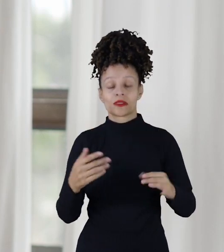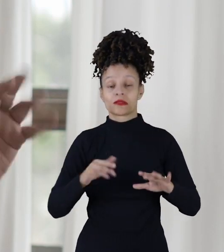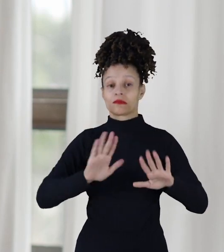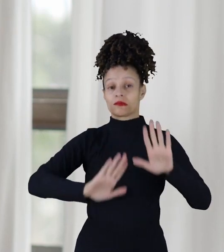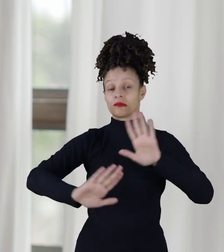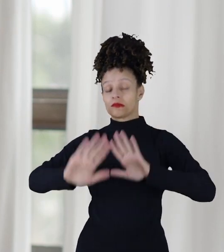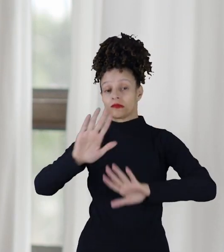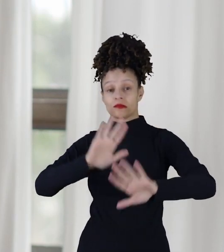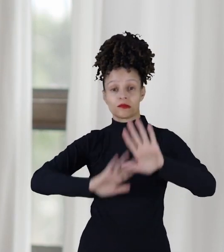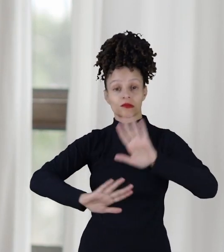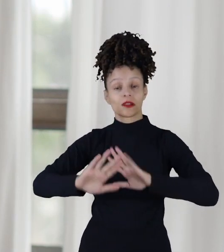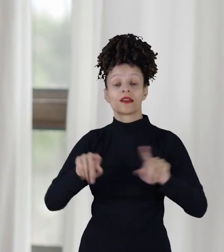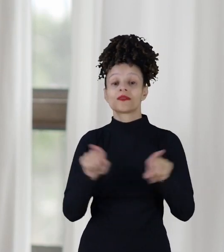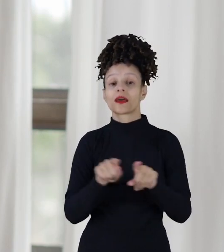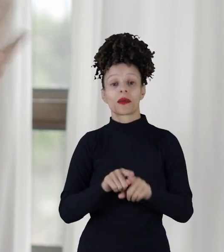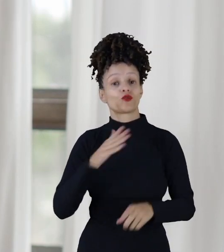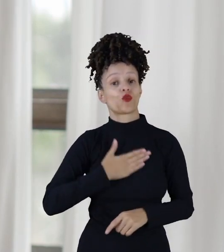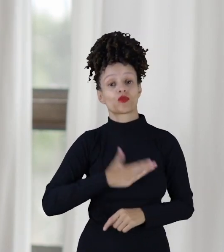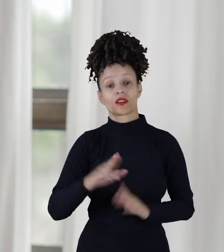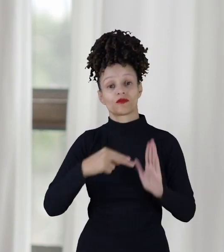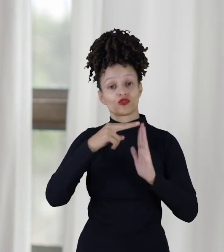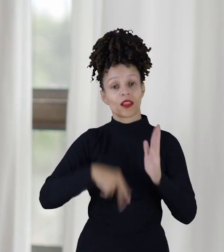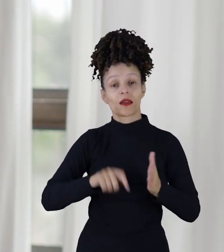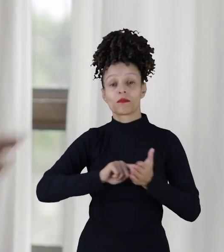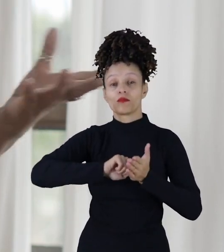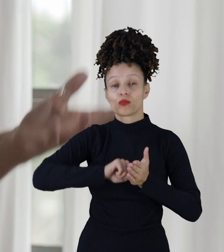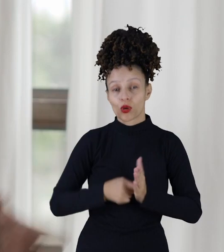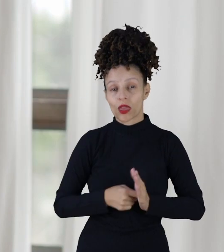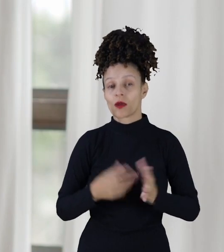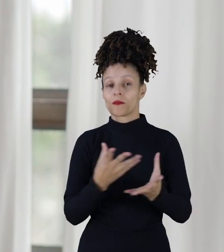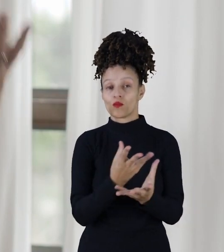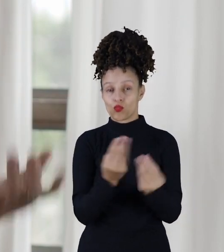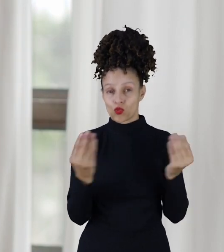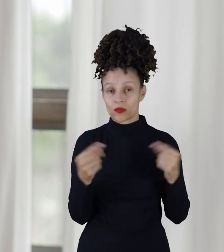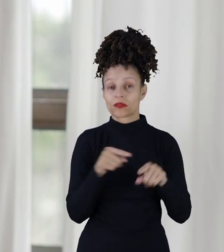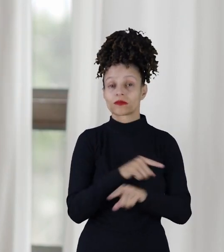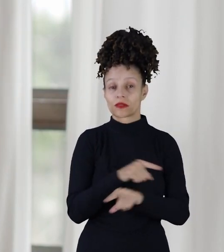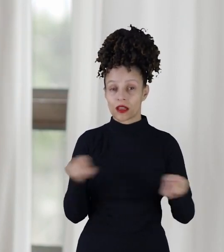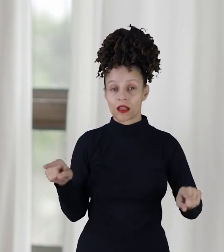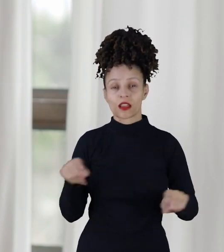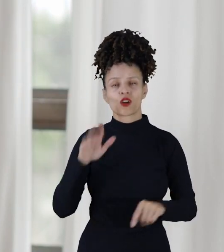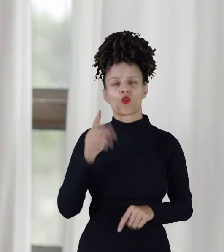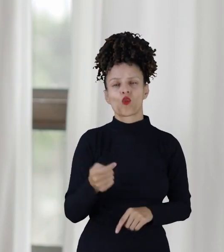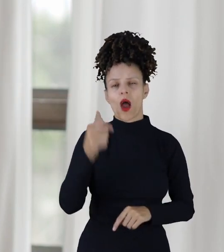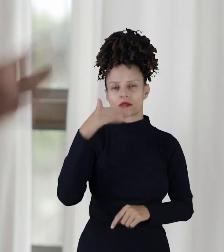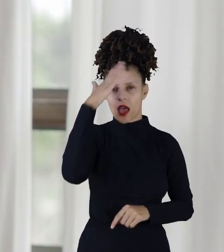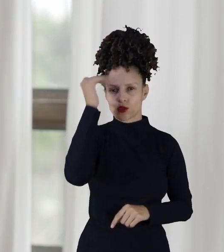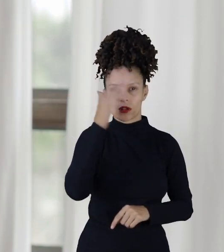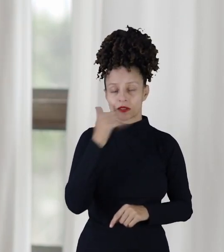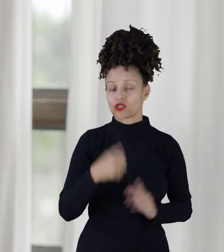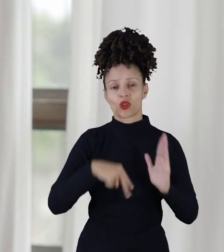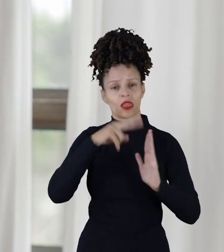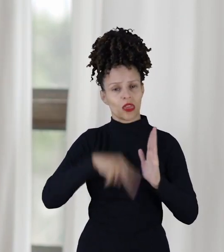muito reativas, também não gostavam de ler, tinham bloqueios. Muitas delas, já quase